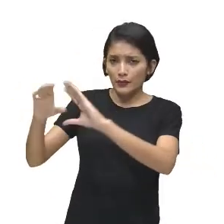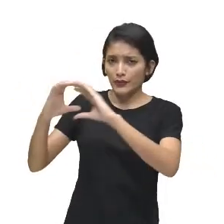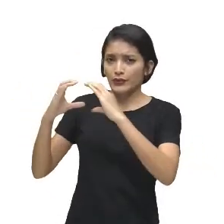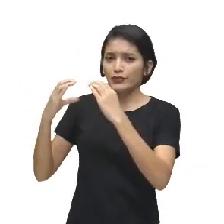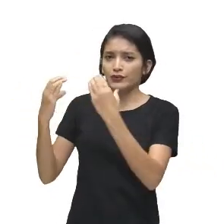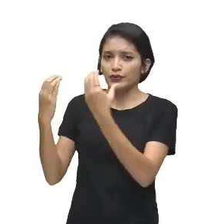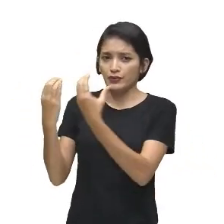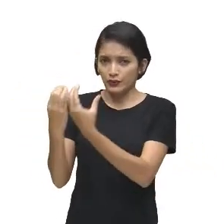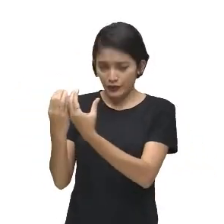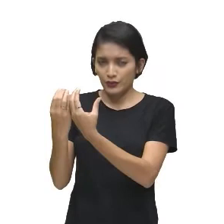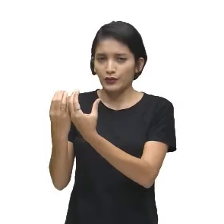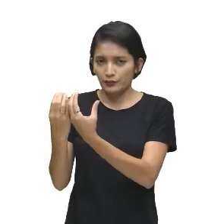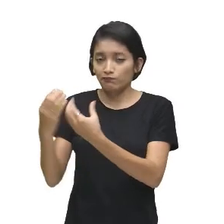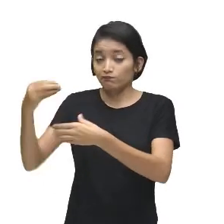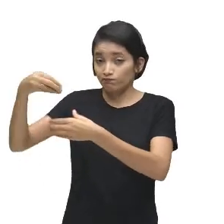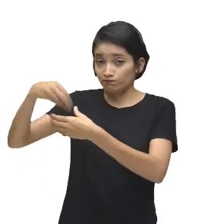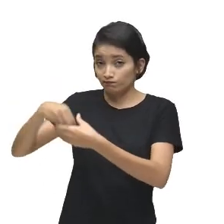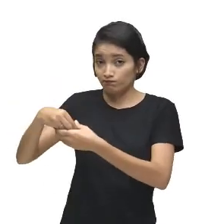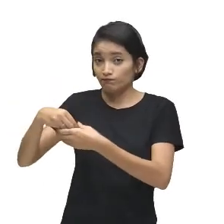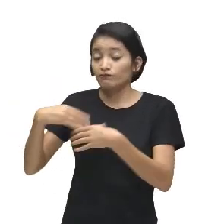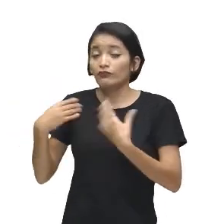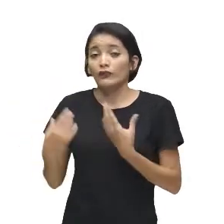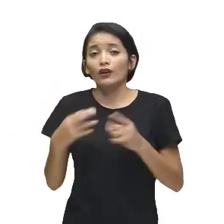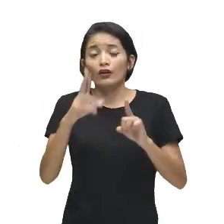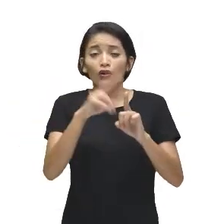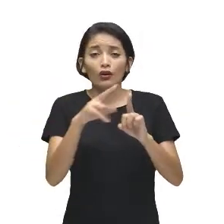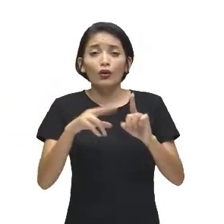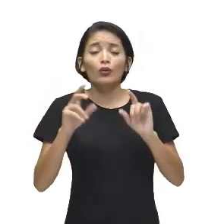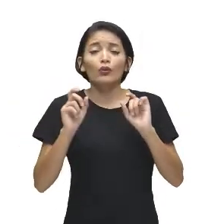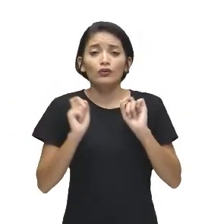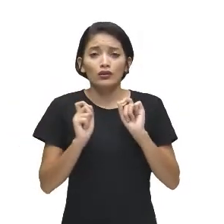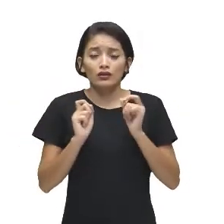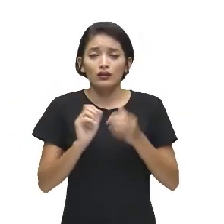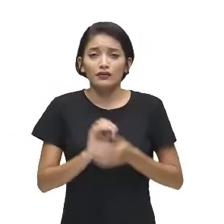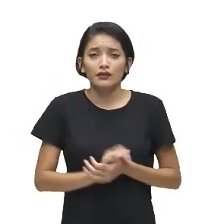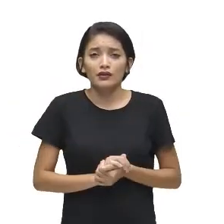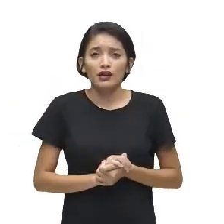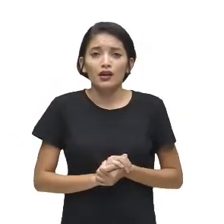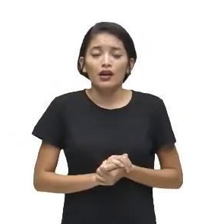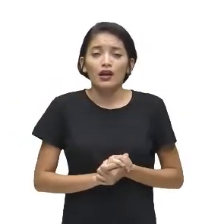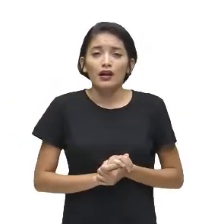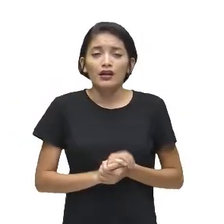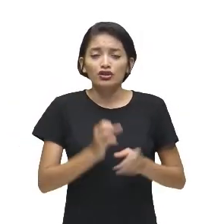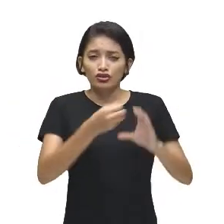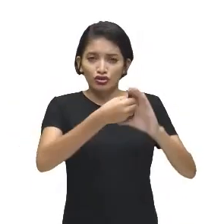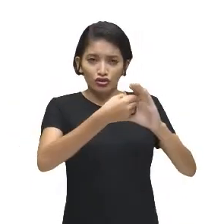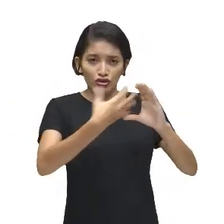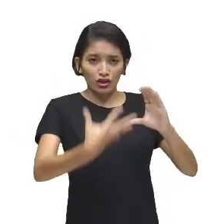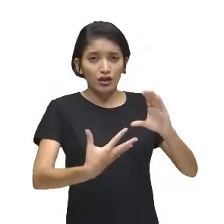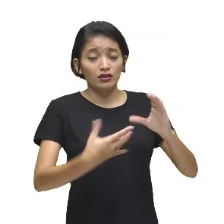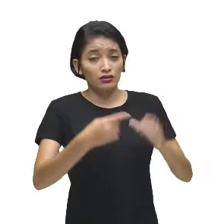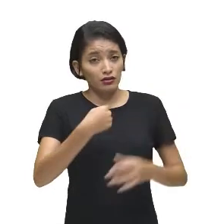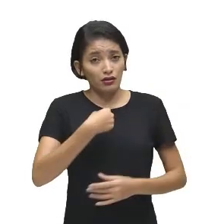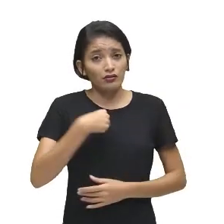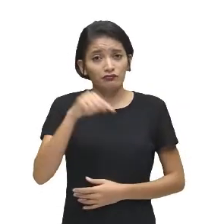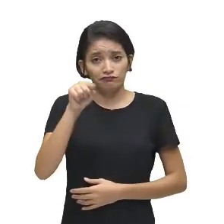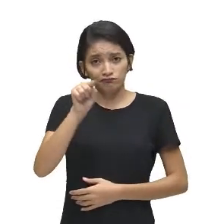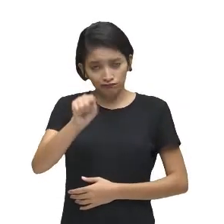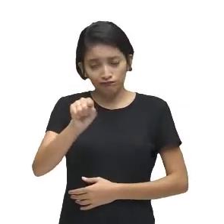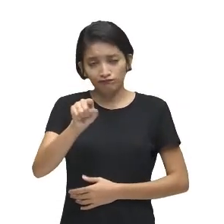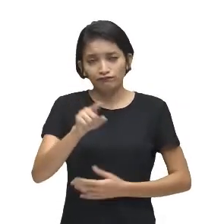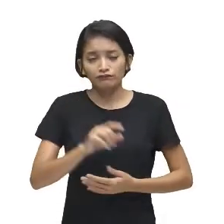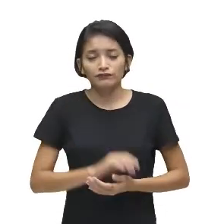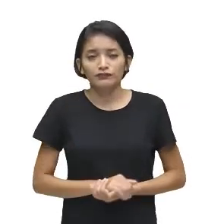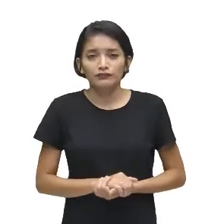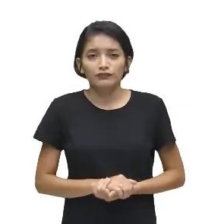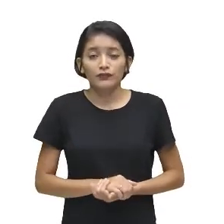comunitária e toda religião tem a sua dimensão do aspecto da relação eu e tu, né? E